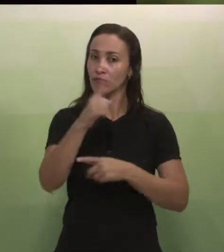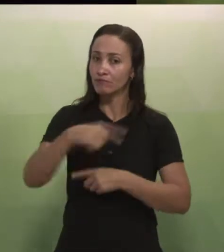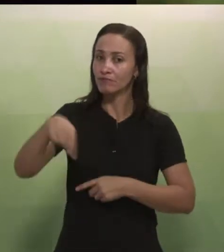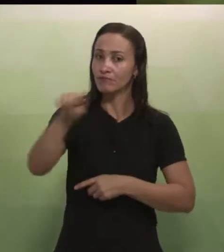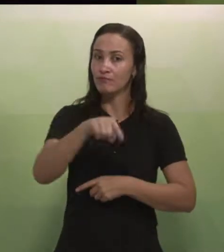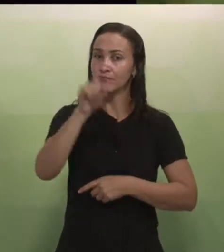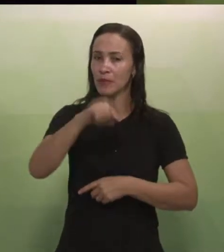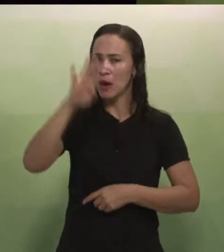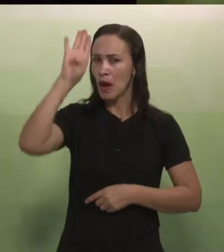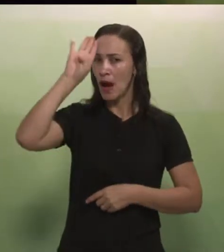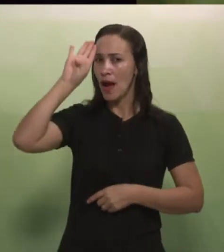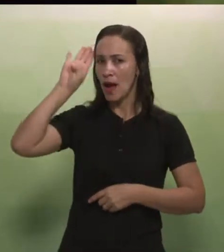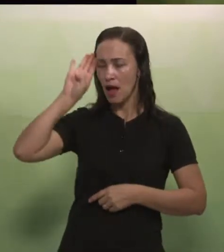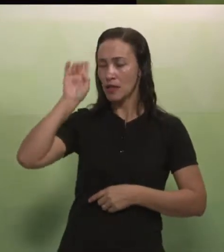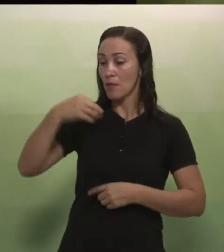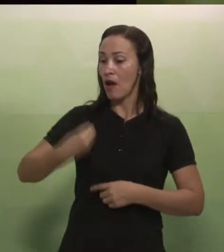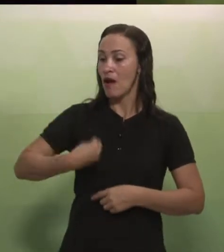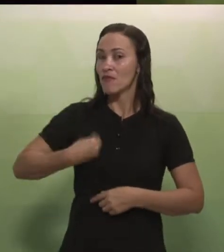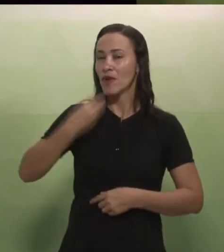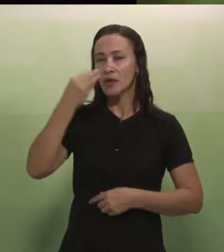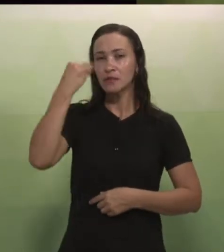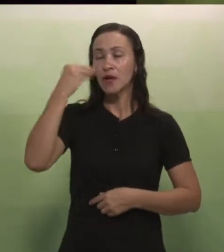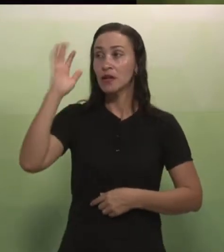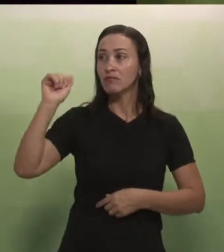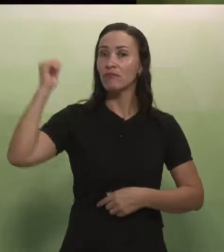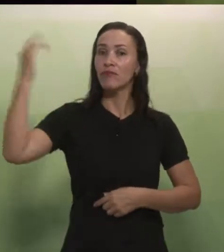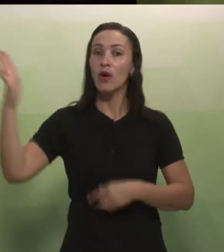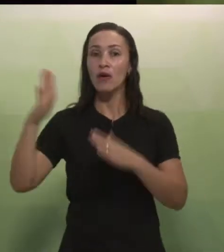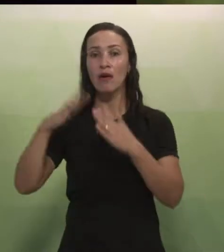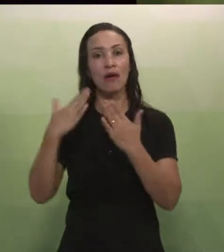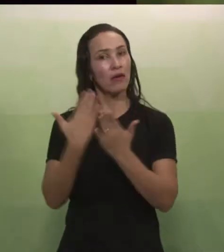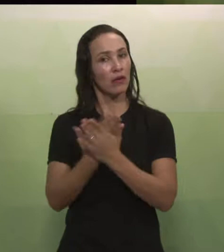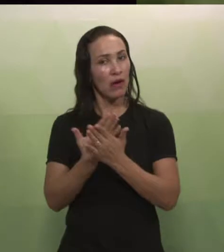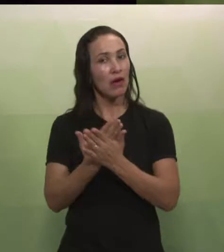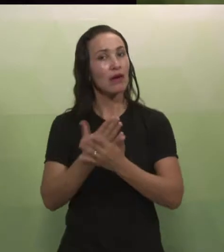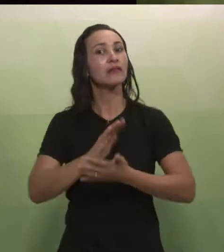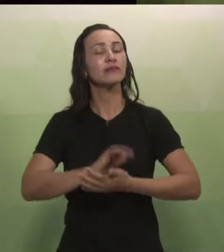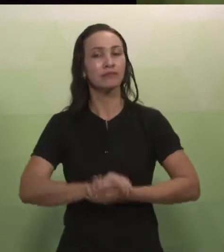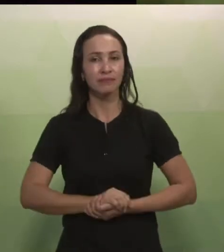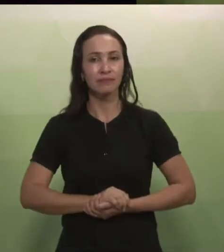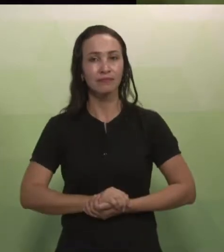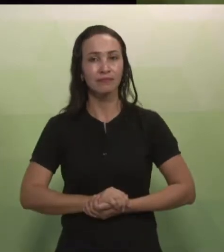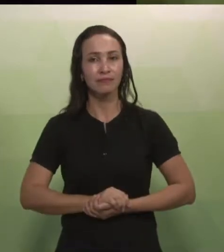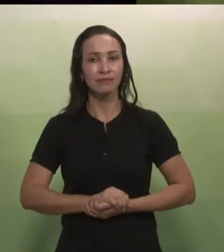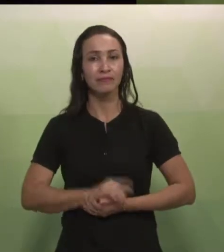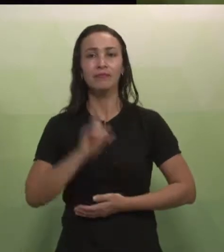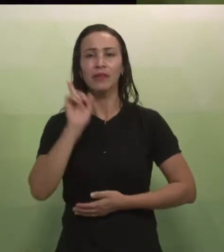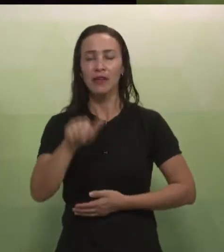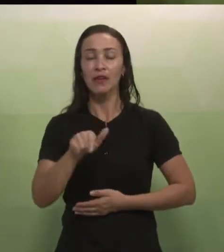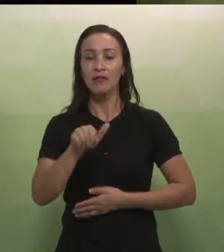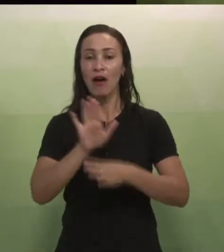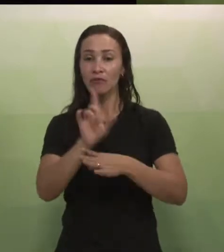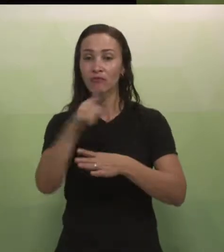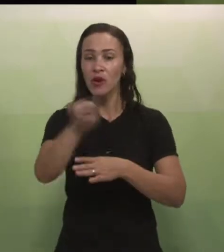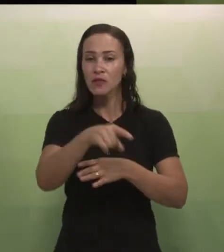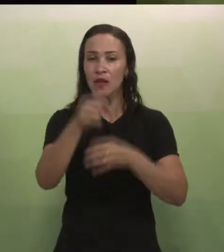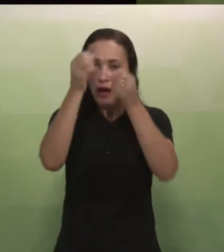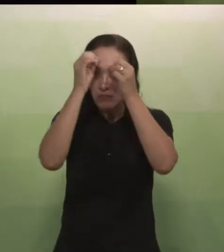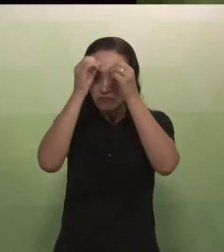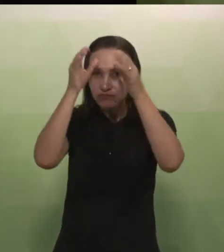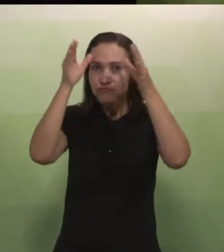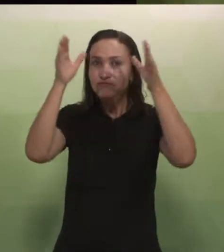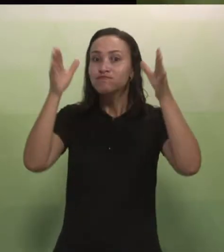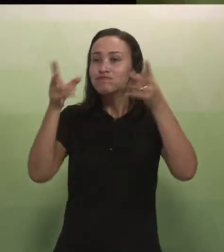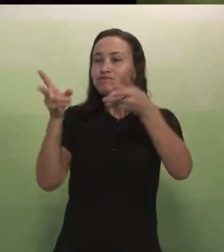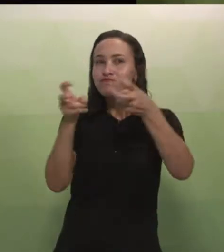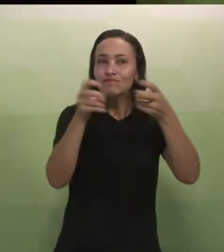acadêmico vivenciar experiências extraescolares que vão alargar sua visão de mundo